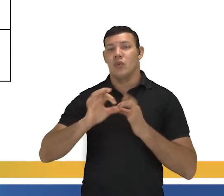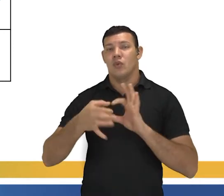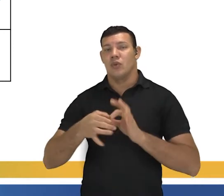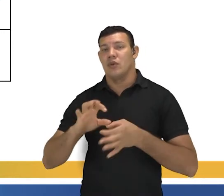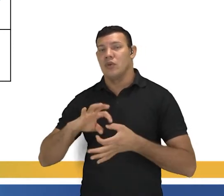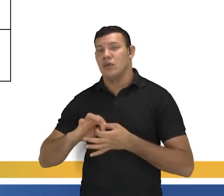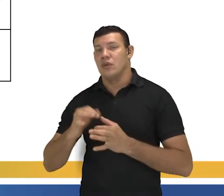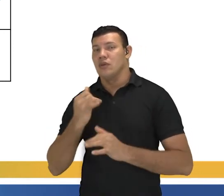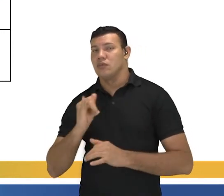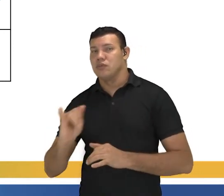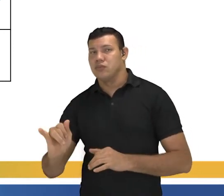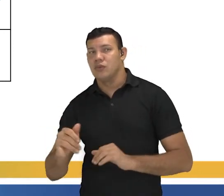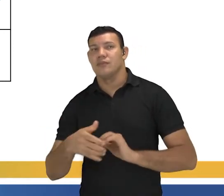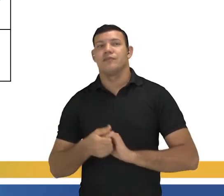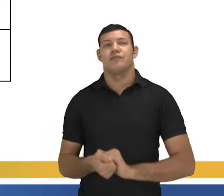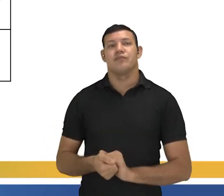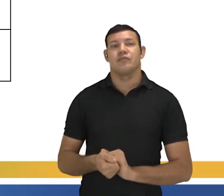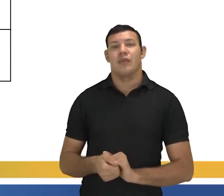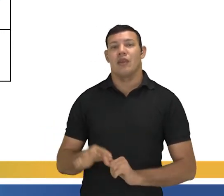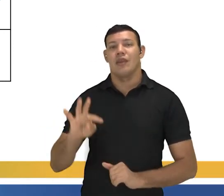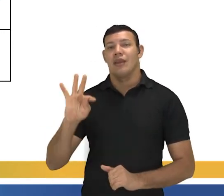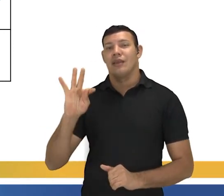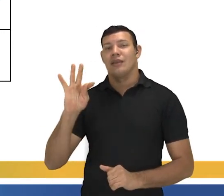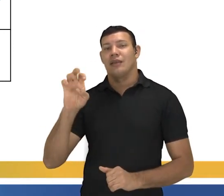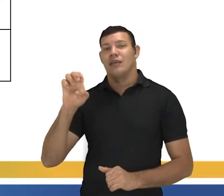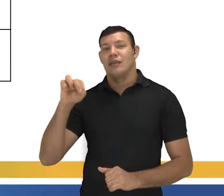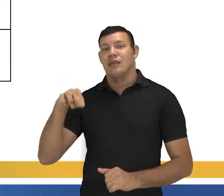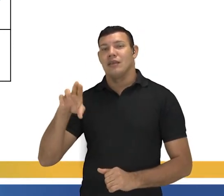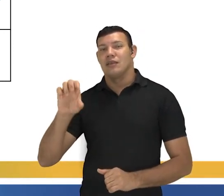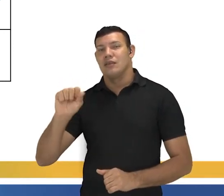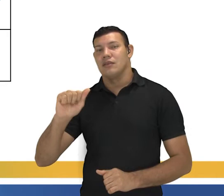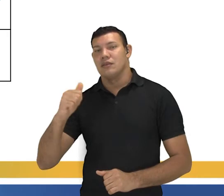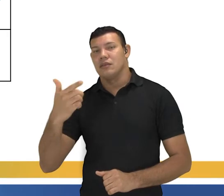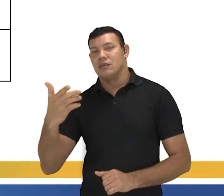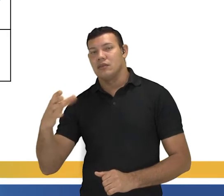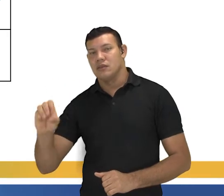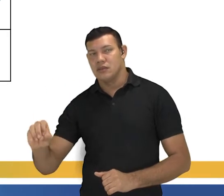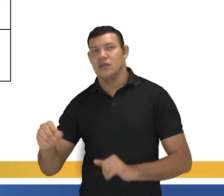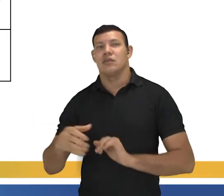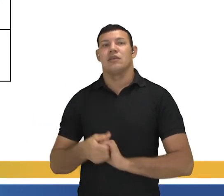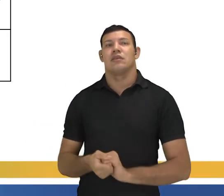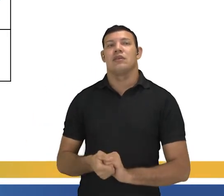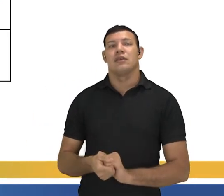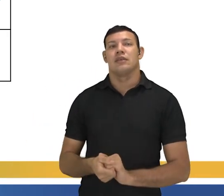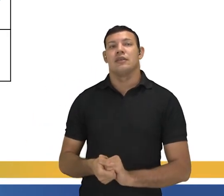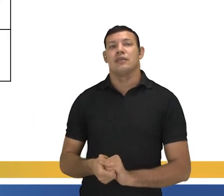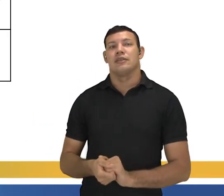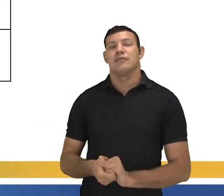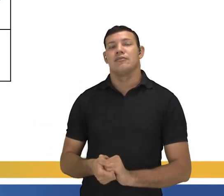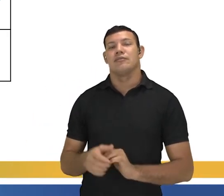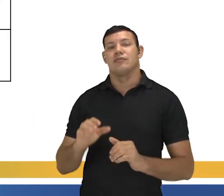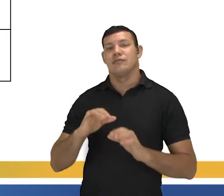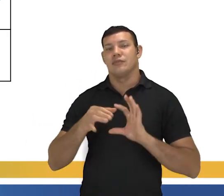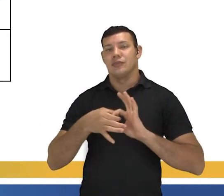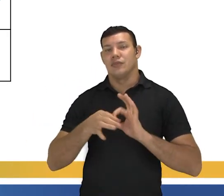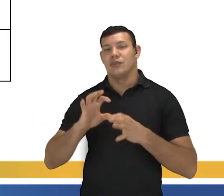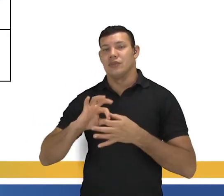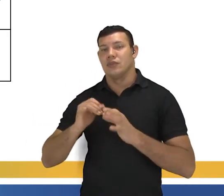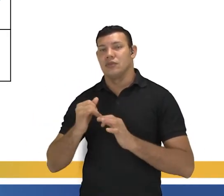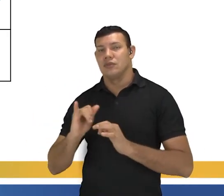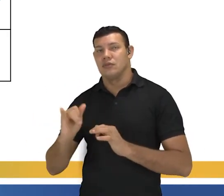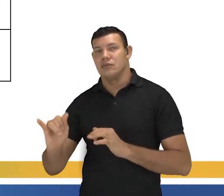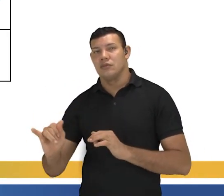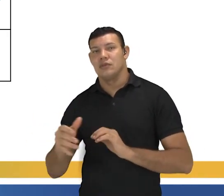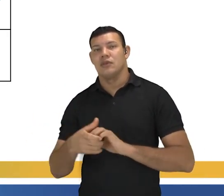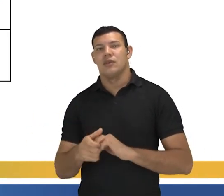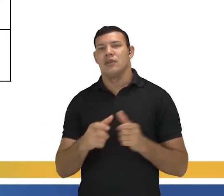elétrica e a tensão. Note que eu coloquei aqui a diferença entre eles. A corrente total na associação em série é